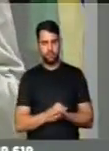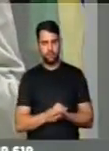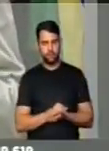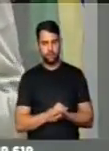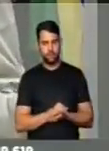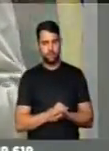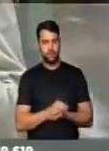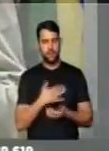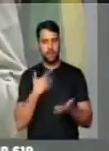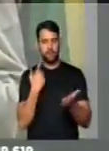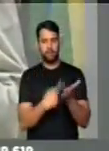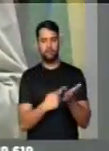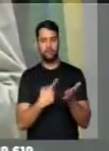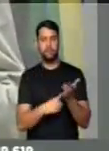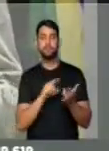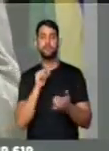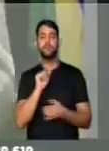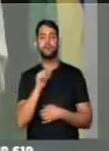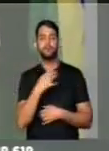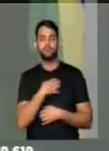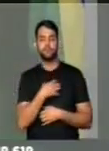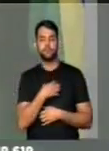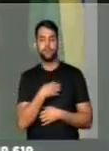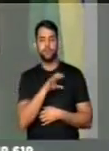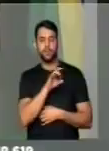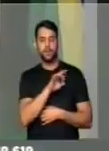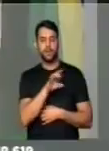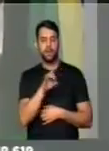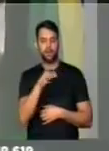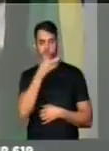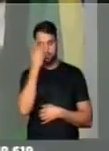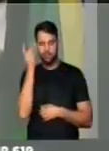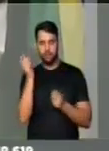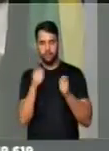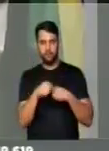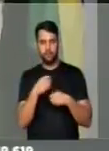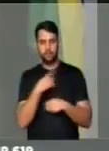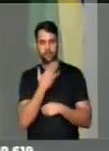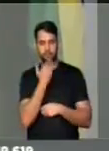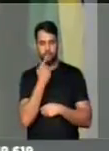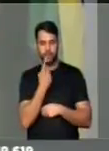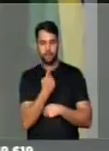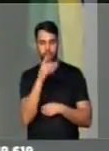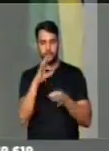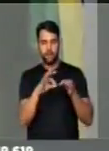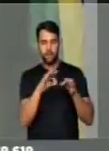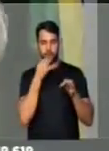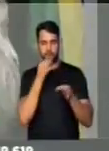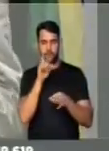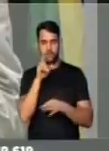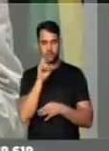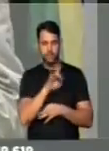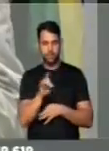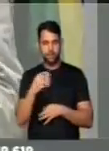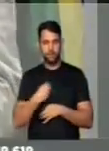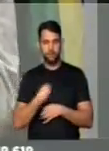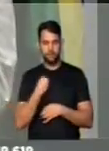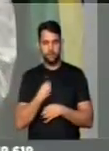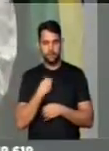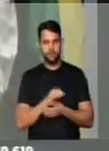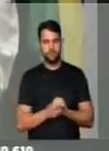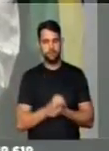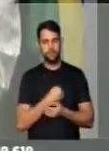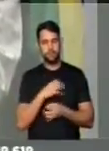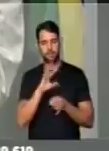a combinação era a seguinte: cada um só pode comer uma uva de cada vez.